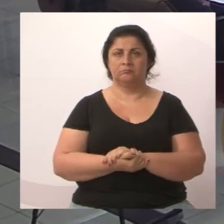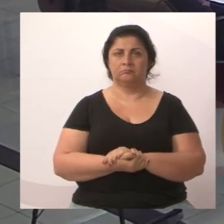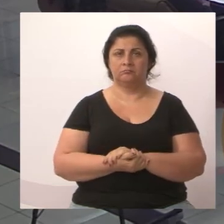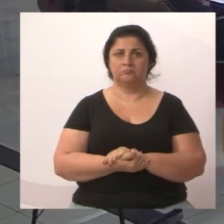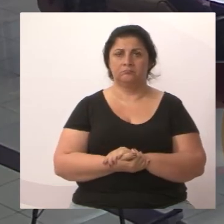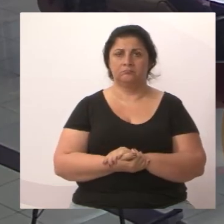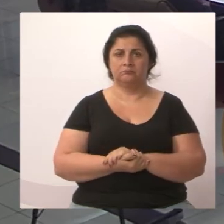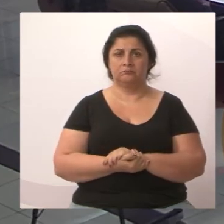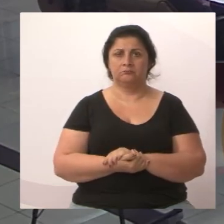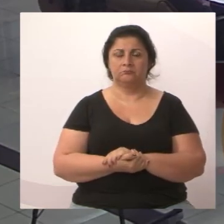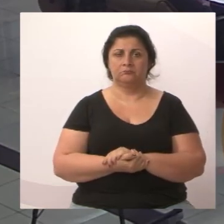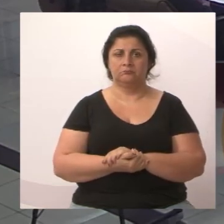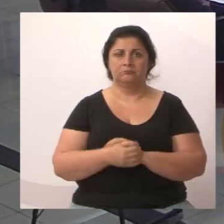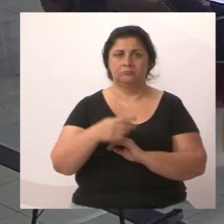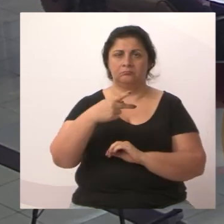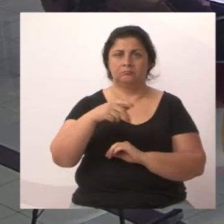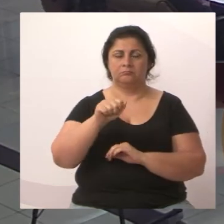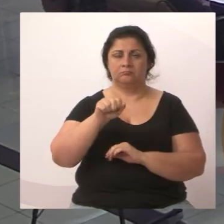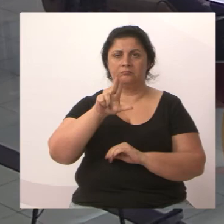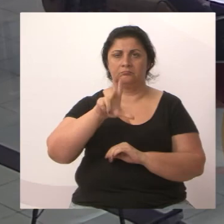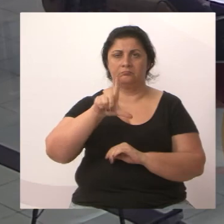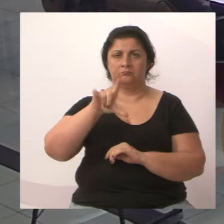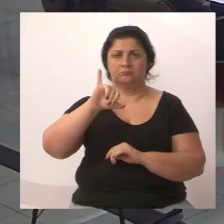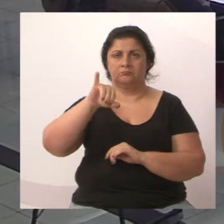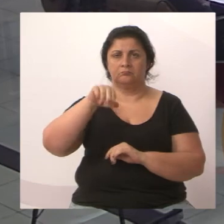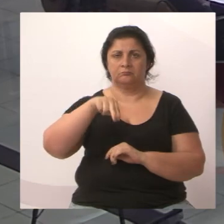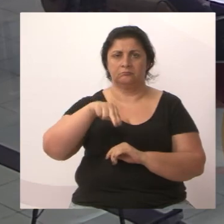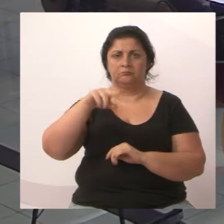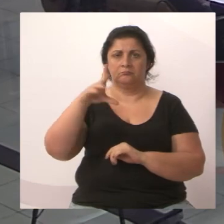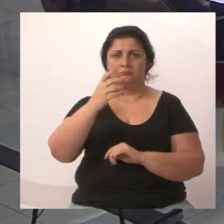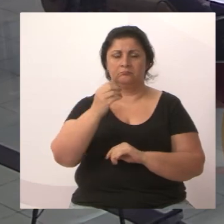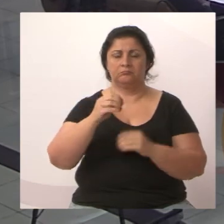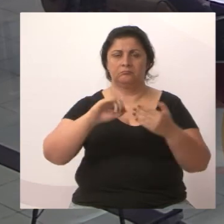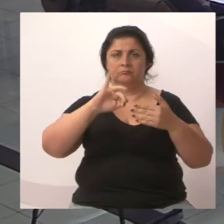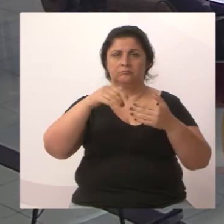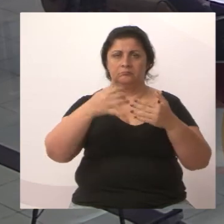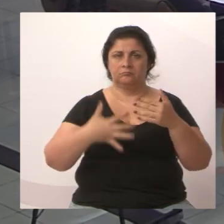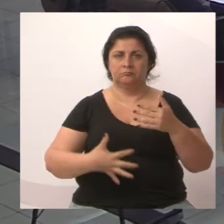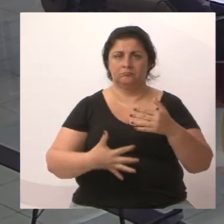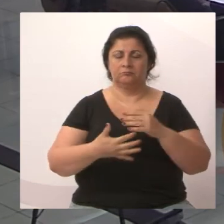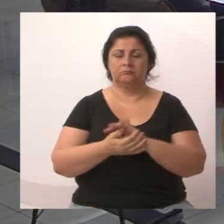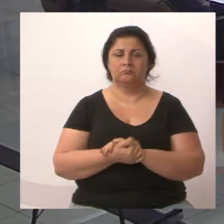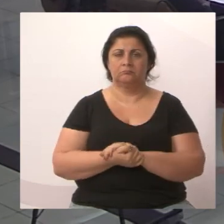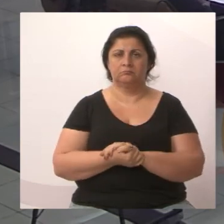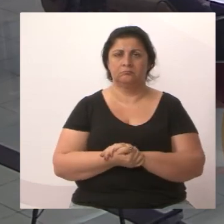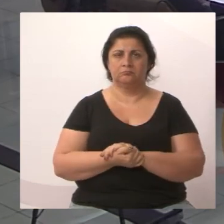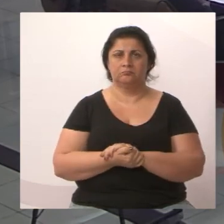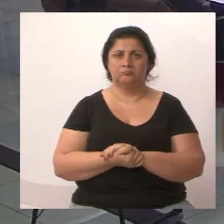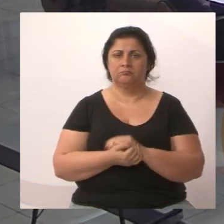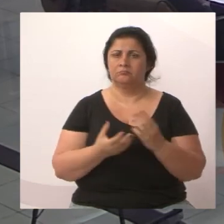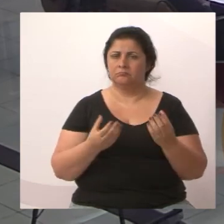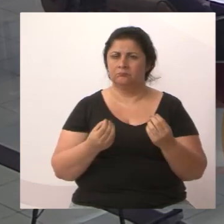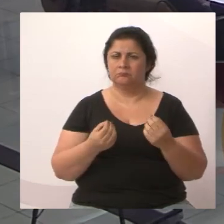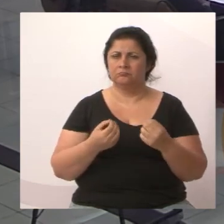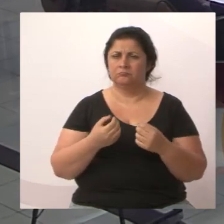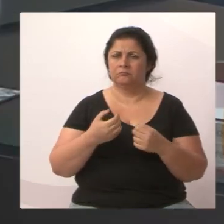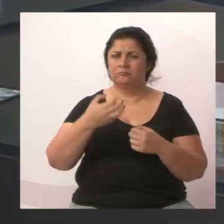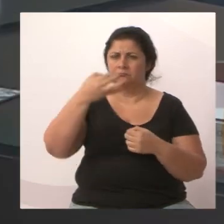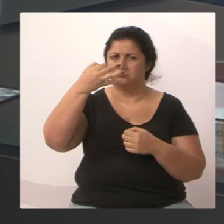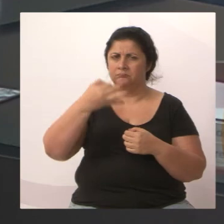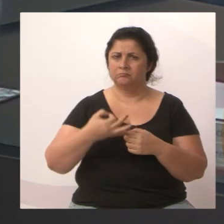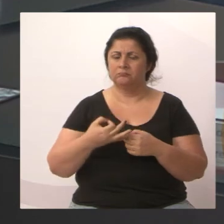Como vota o vereador Paulinho dos Condutores? Só justificando o meu voto, senhor presidente, eu sou muito coerente nas minhas